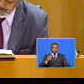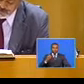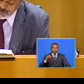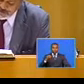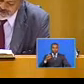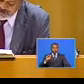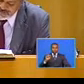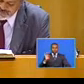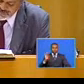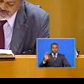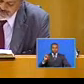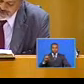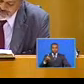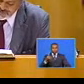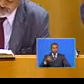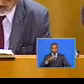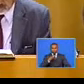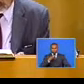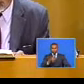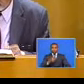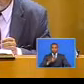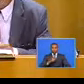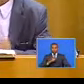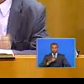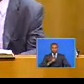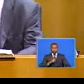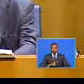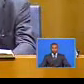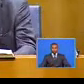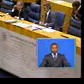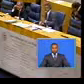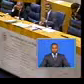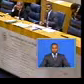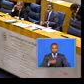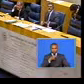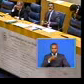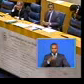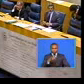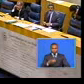Procurador do Pequeno Expediente, tem Vossa Excelência a palavra.